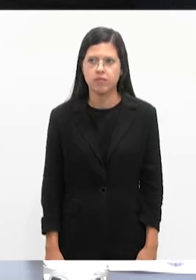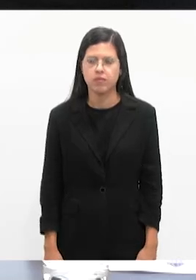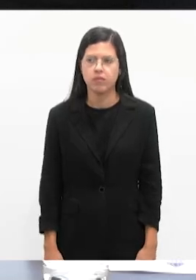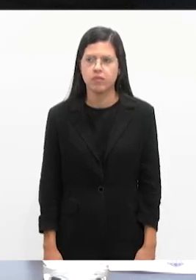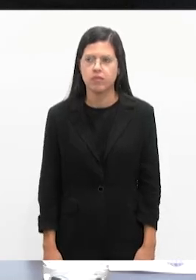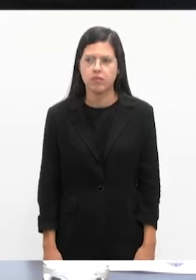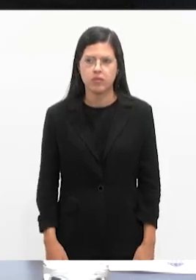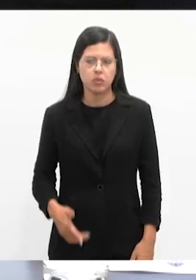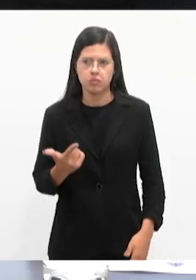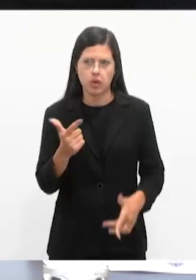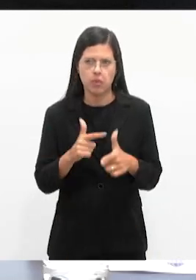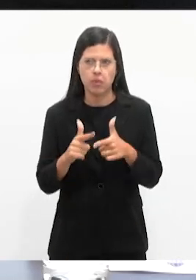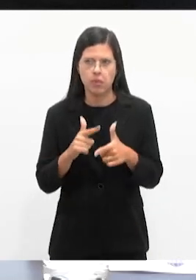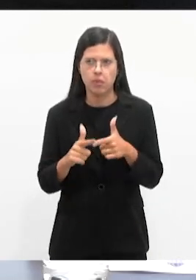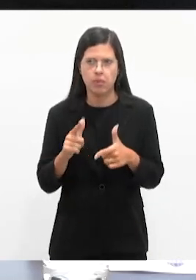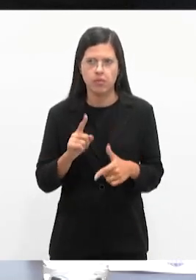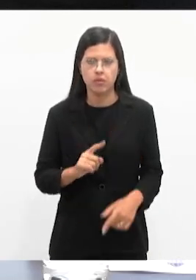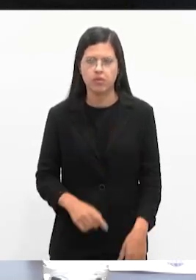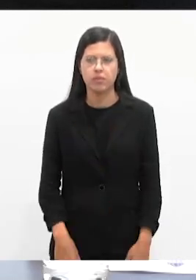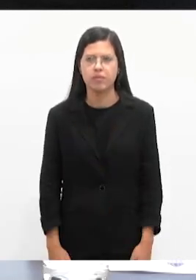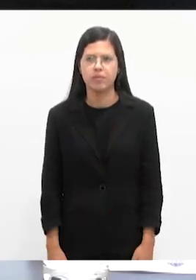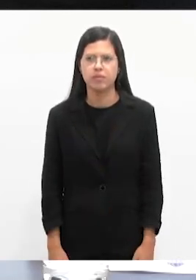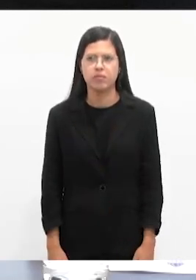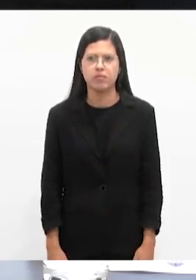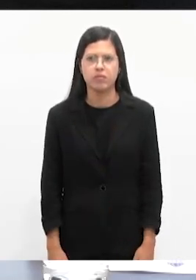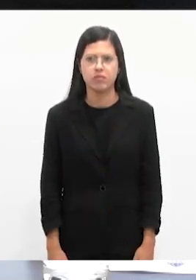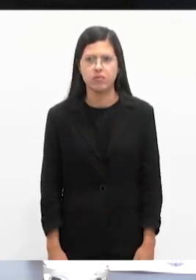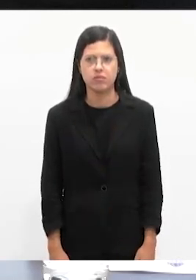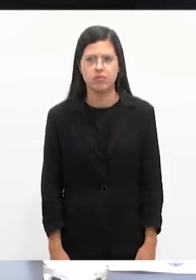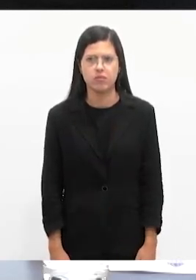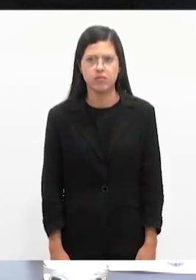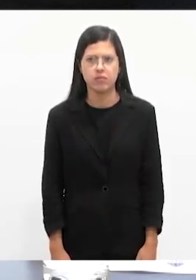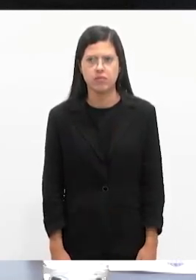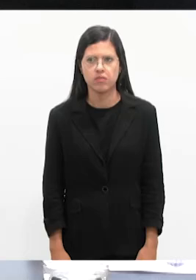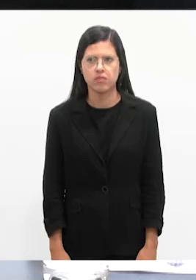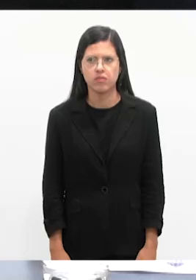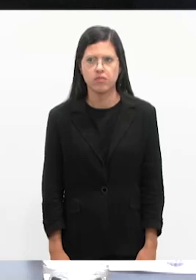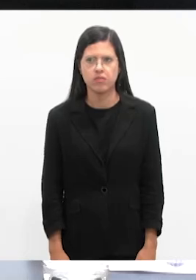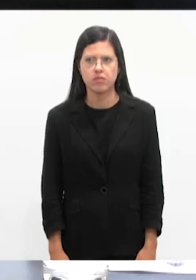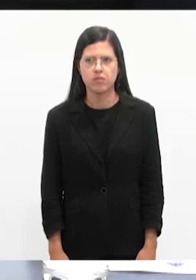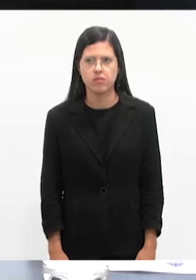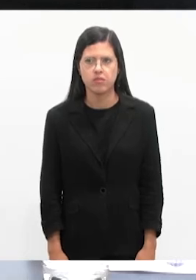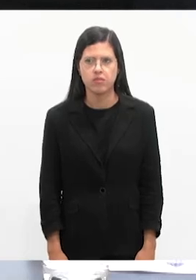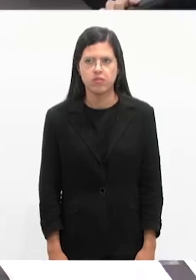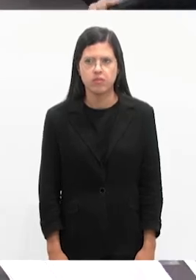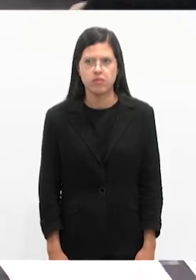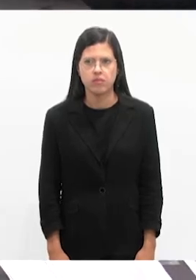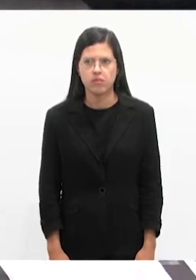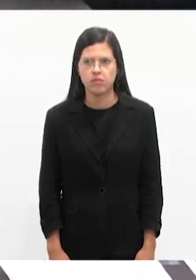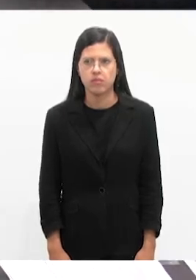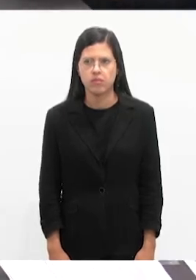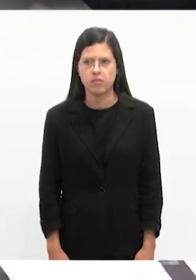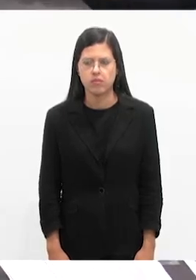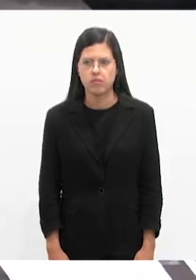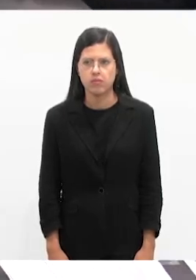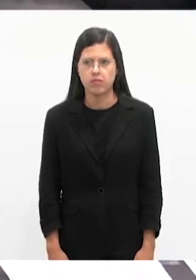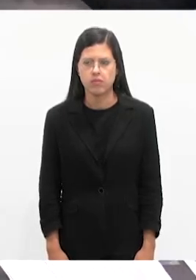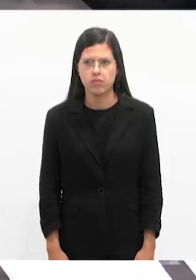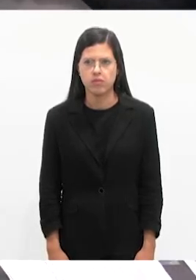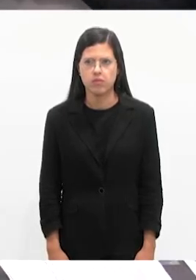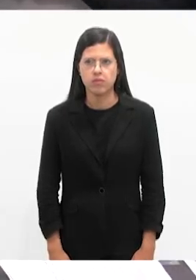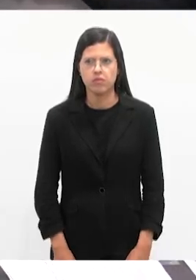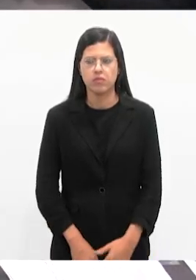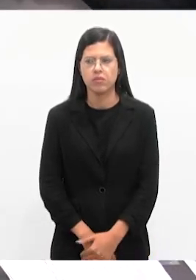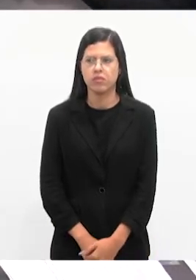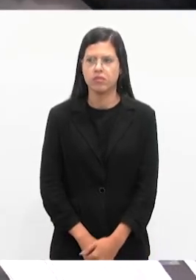Eu não tenho problema. Permanece em tempo integral. A gente está pedindo que comprove. Parece boa emenda. E estamos trocando suporte alimentar